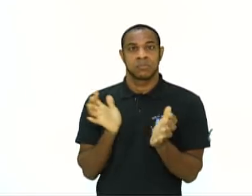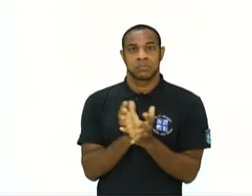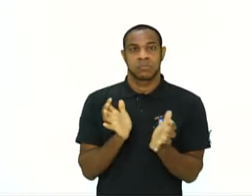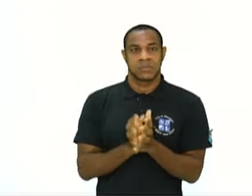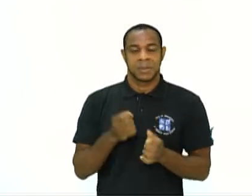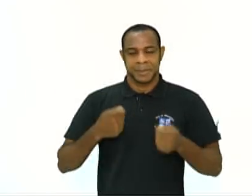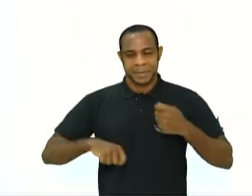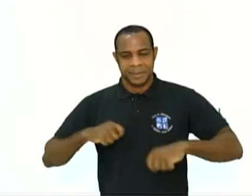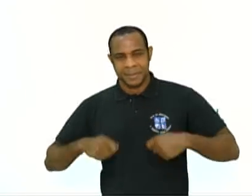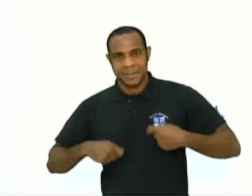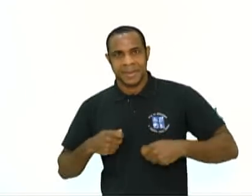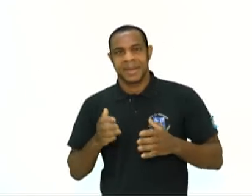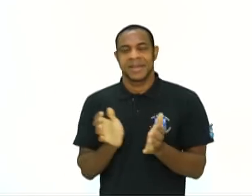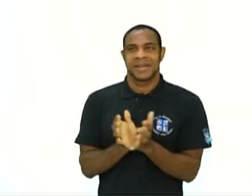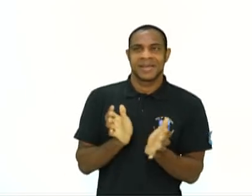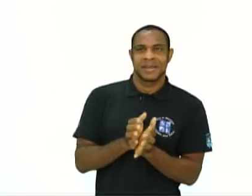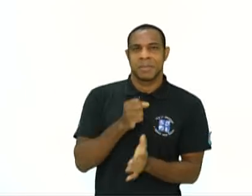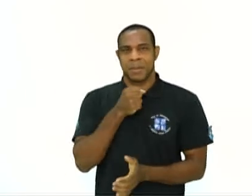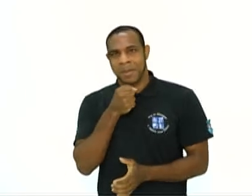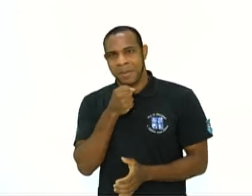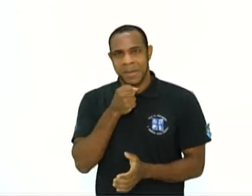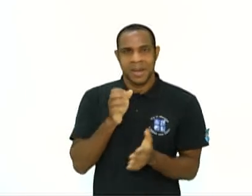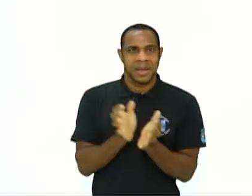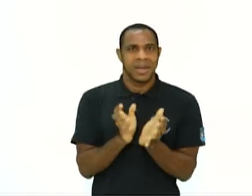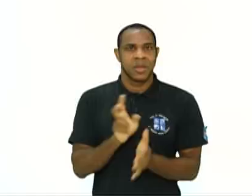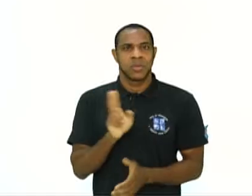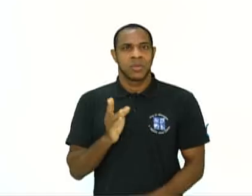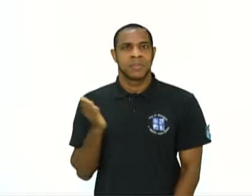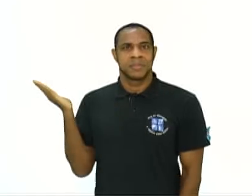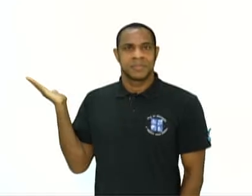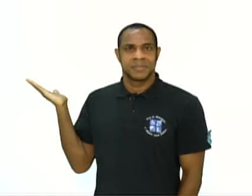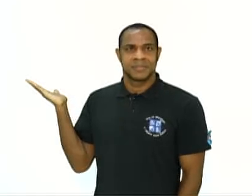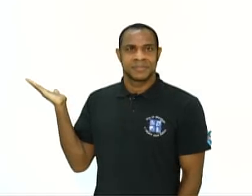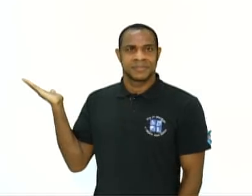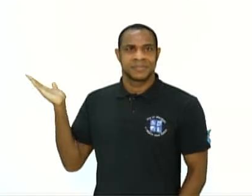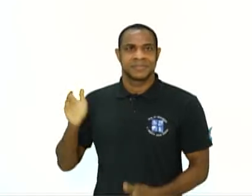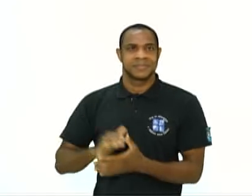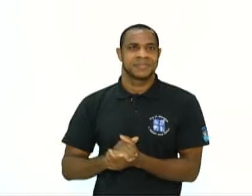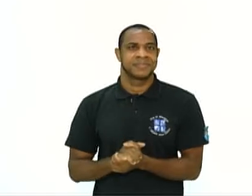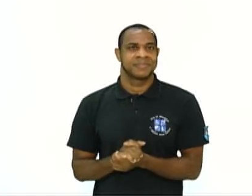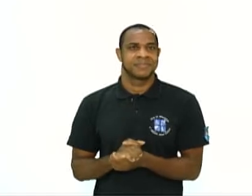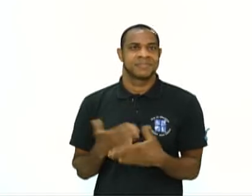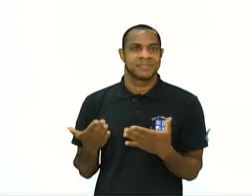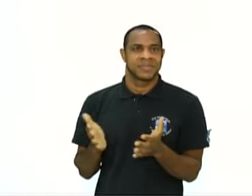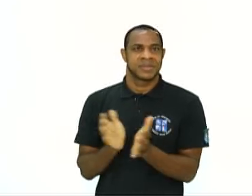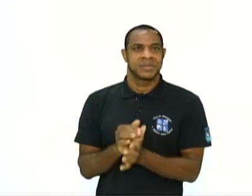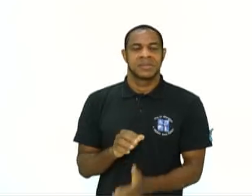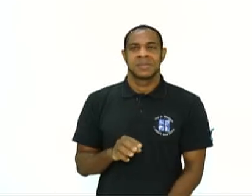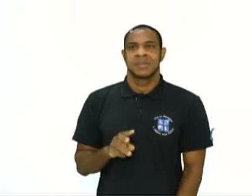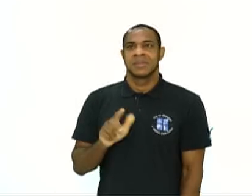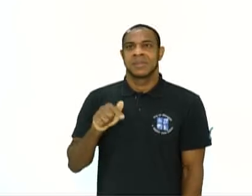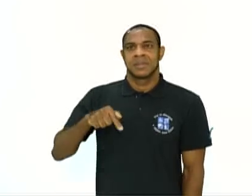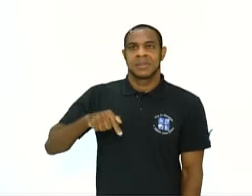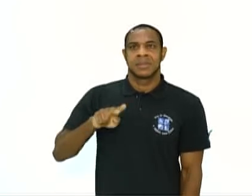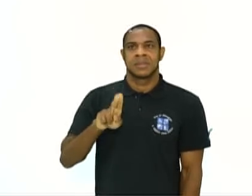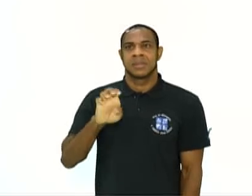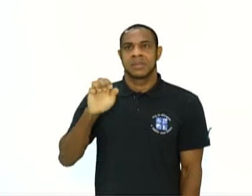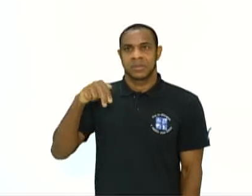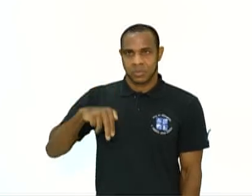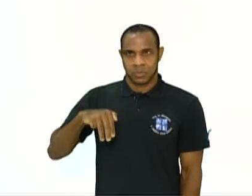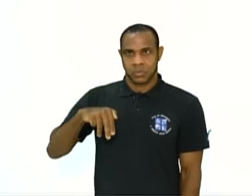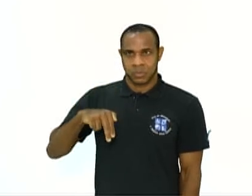algumas informações sobre essa banda? Nós vimos algumas letras de música dessa banda e de outros cantores também.